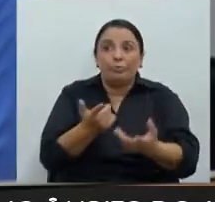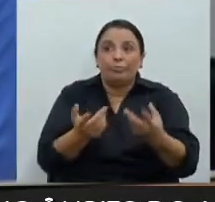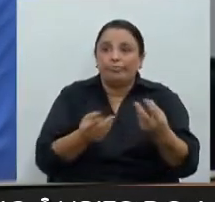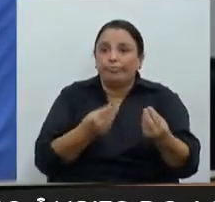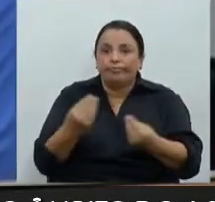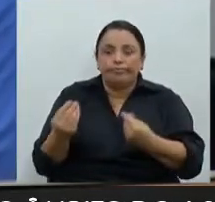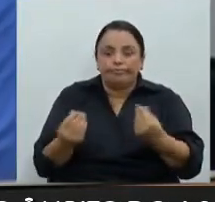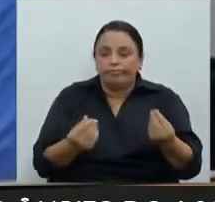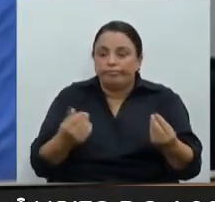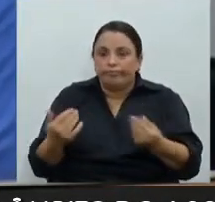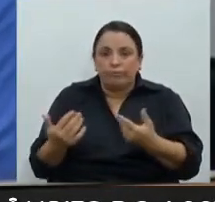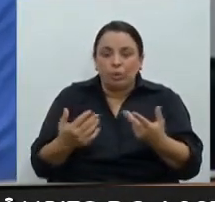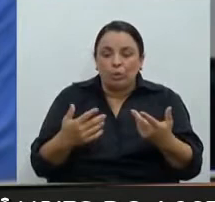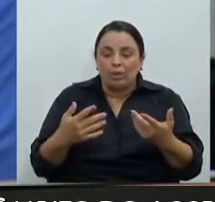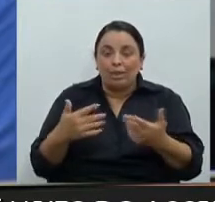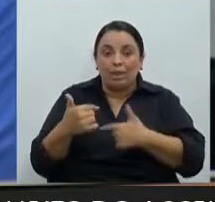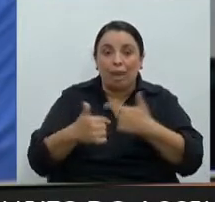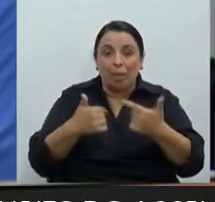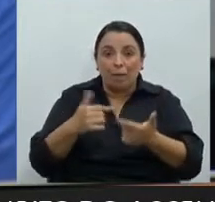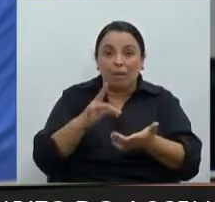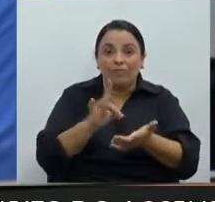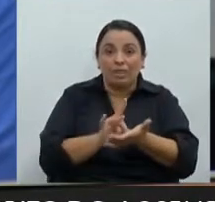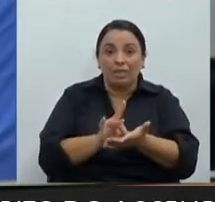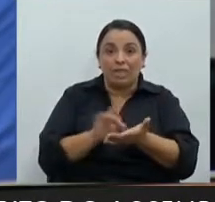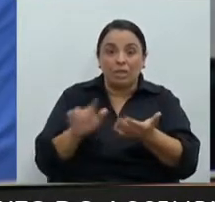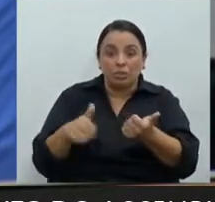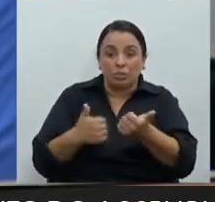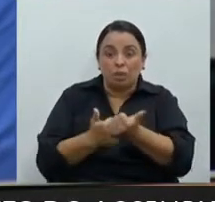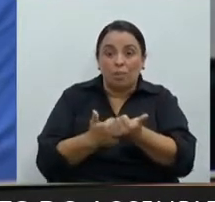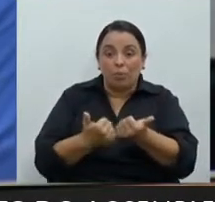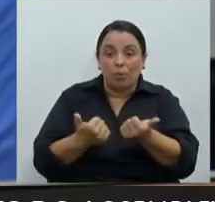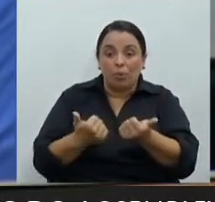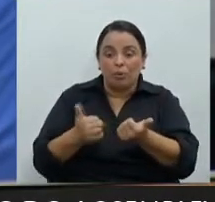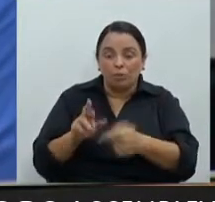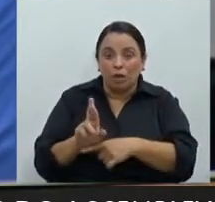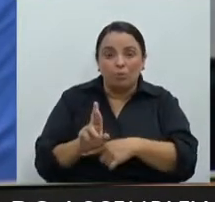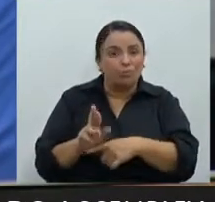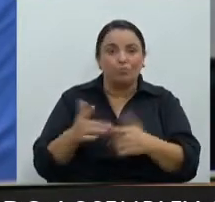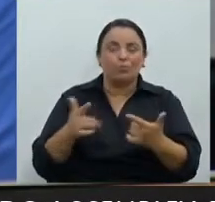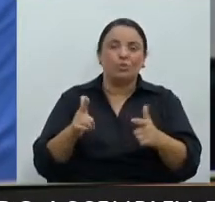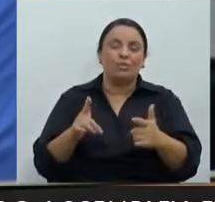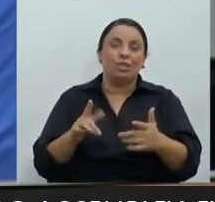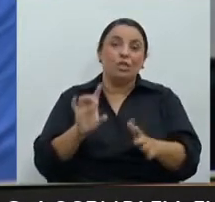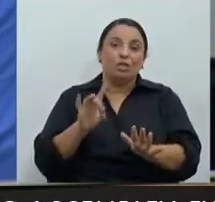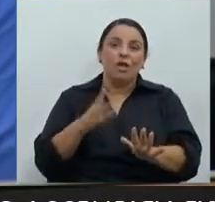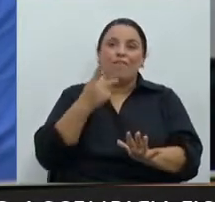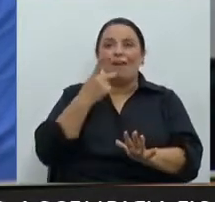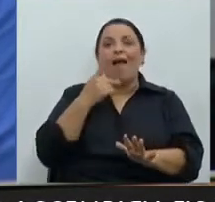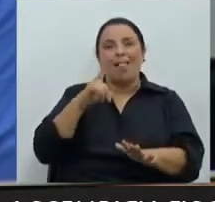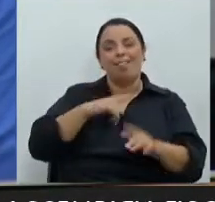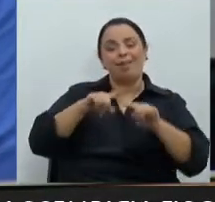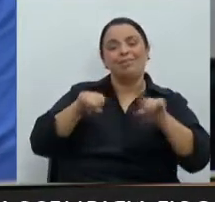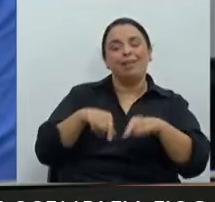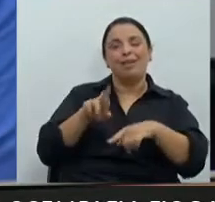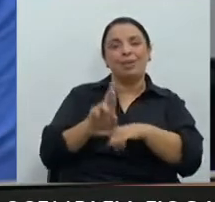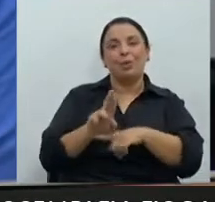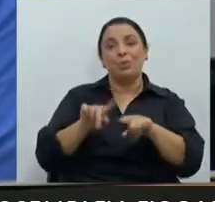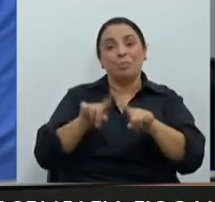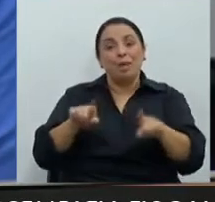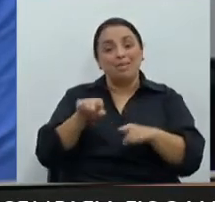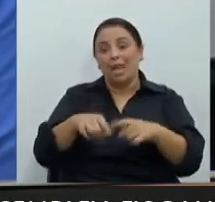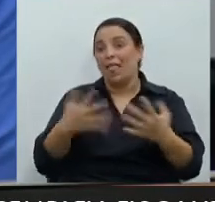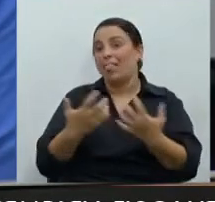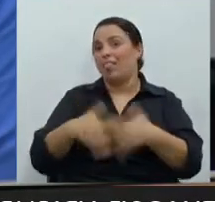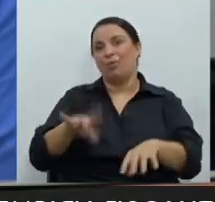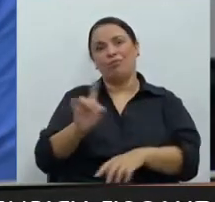sem o trabalho efetivo. Era só para dizer que tinha. Hoje, a escola nos diz, uma sala de aula, que